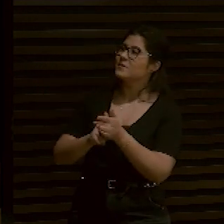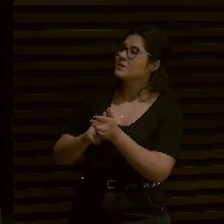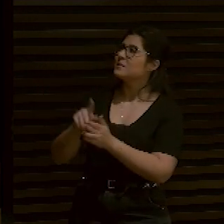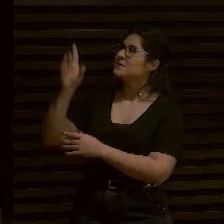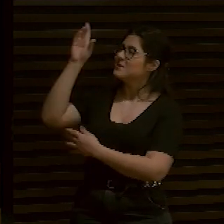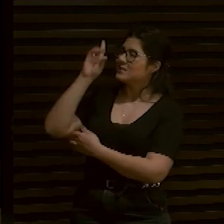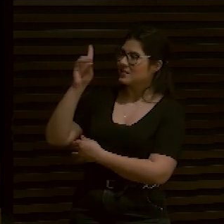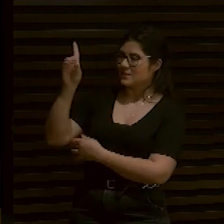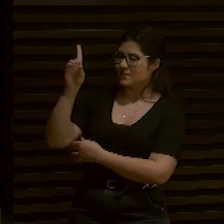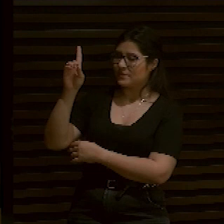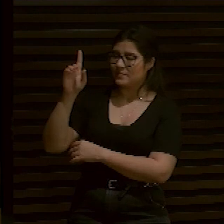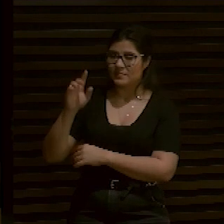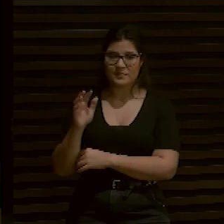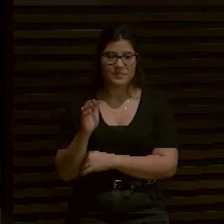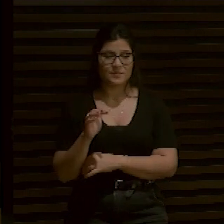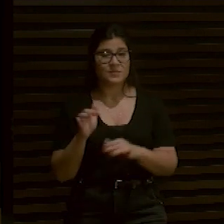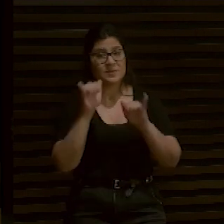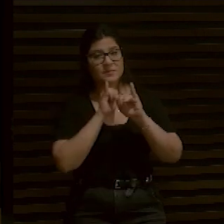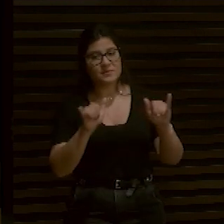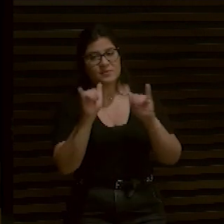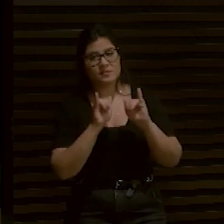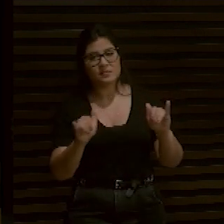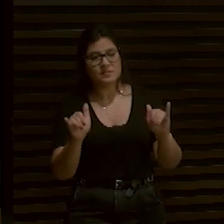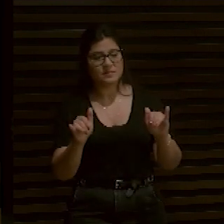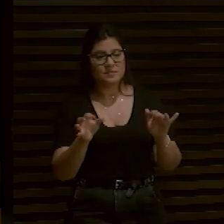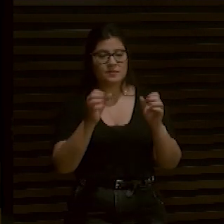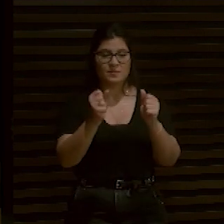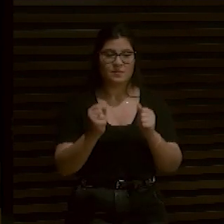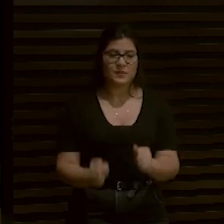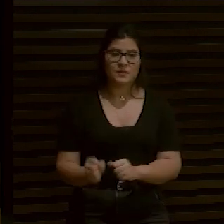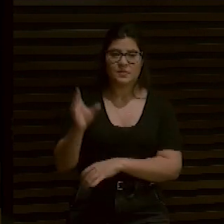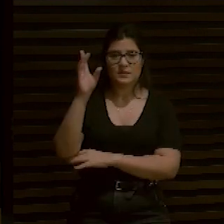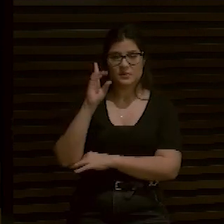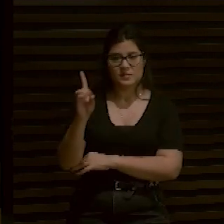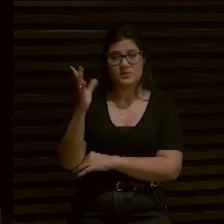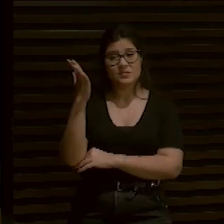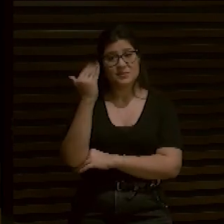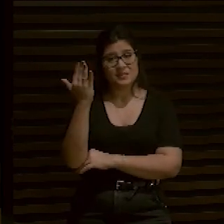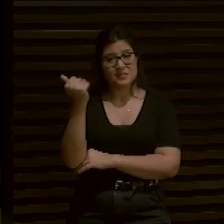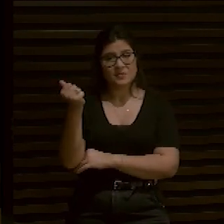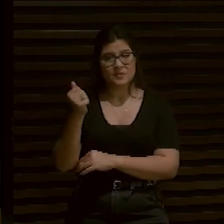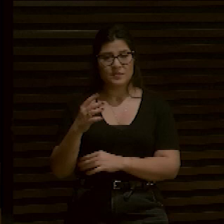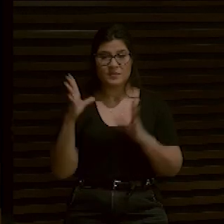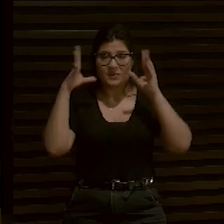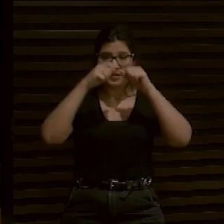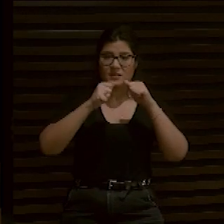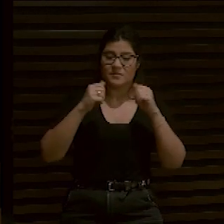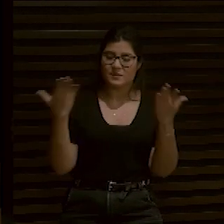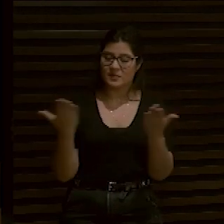de Deus, a fim de proclamardes as virtudes daquele que vos chamou das trevas para a sua